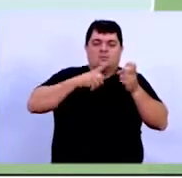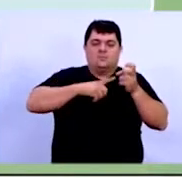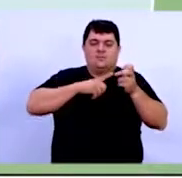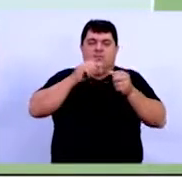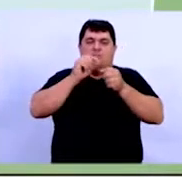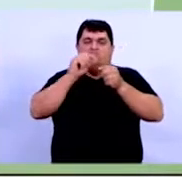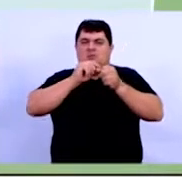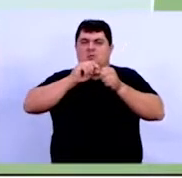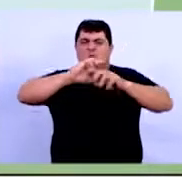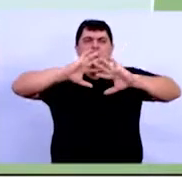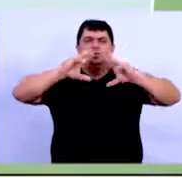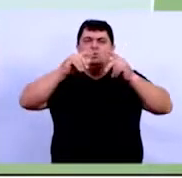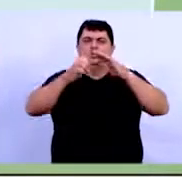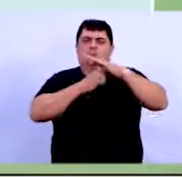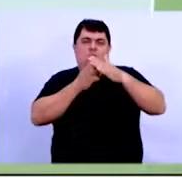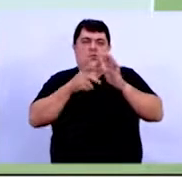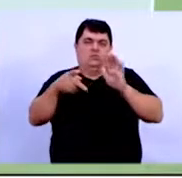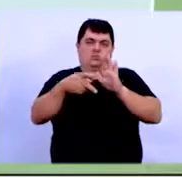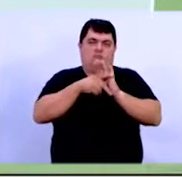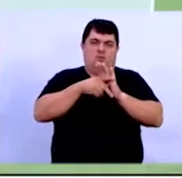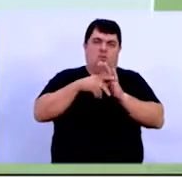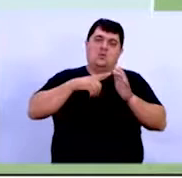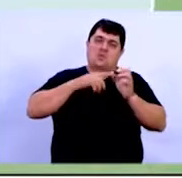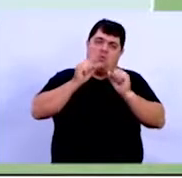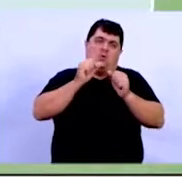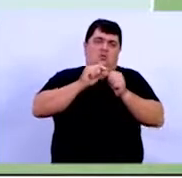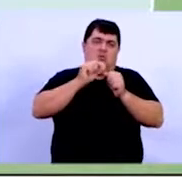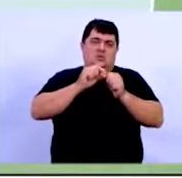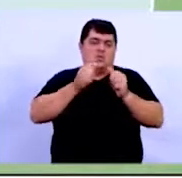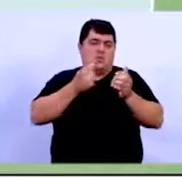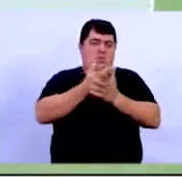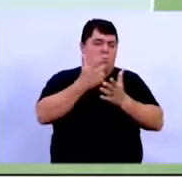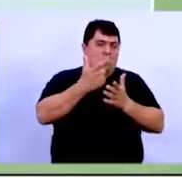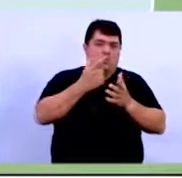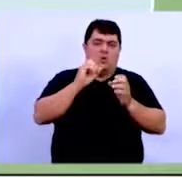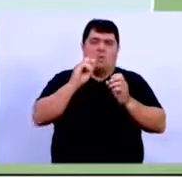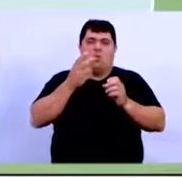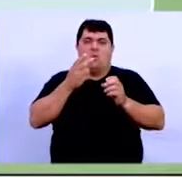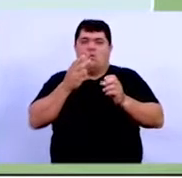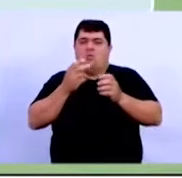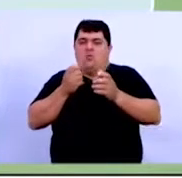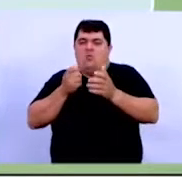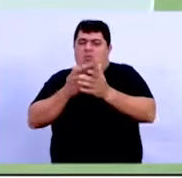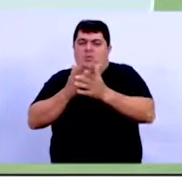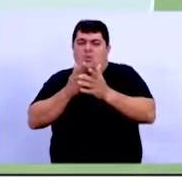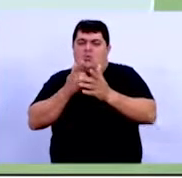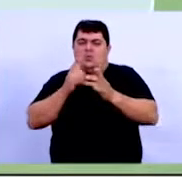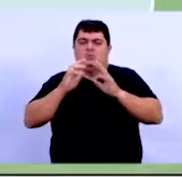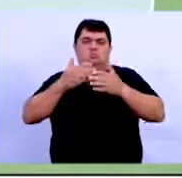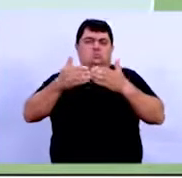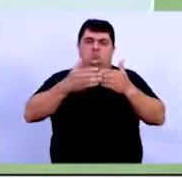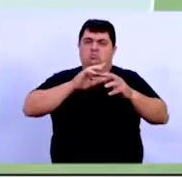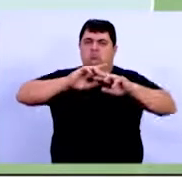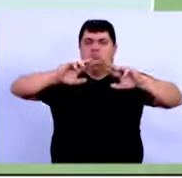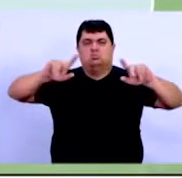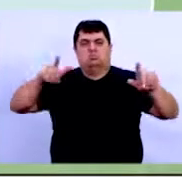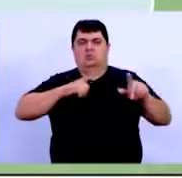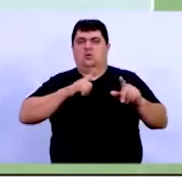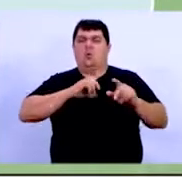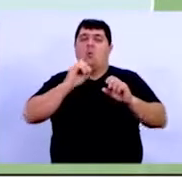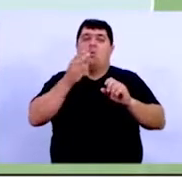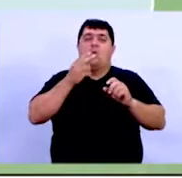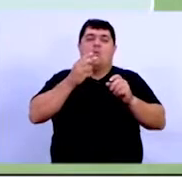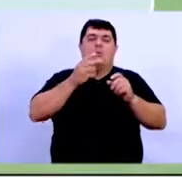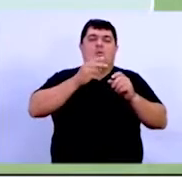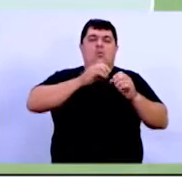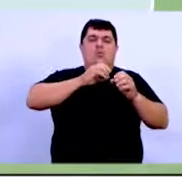uma determinada ação. E no caso, essa ação pode ser a compra ou aquisição de um produto fim ou a compra de insumo para a